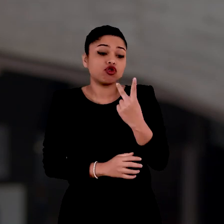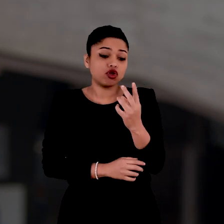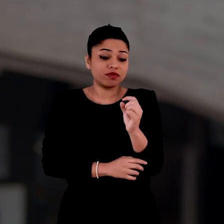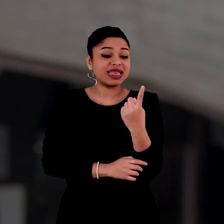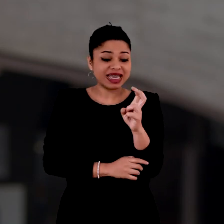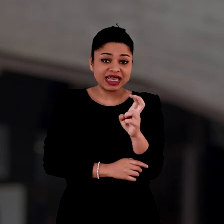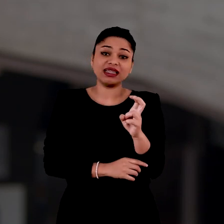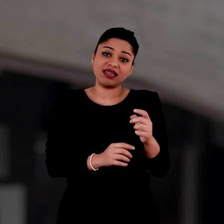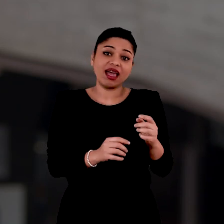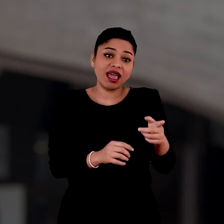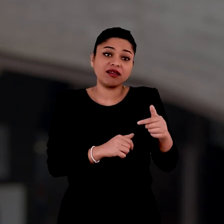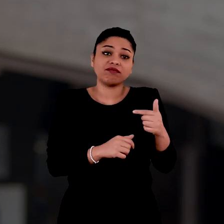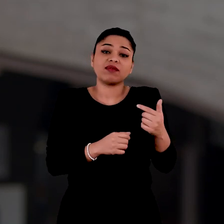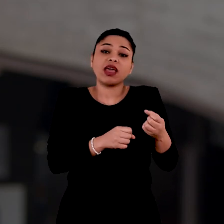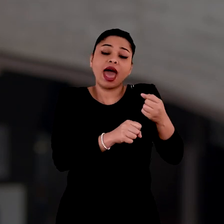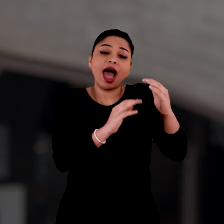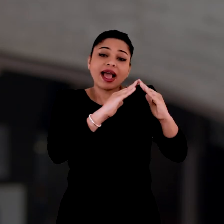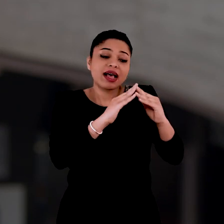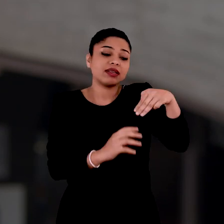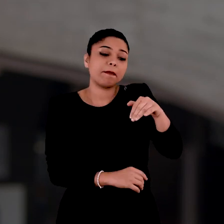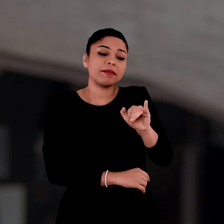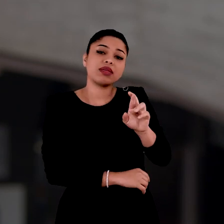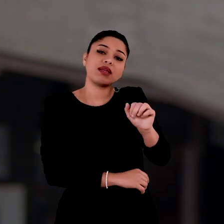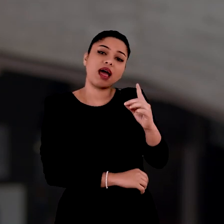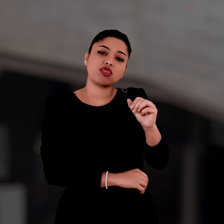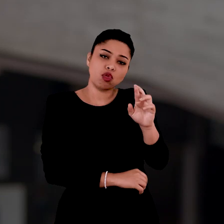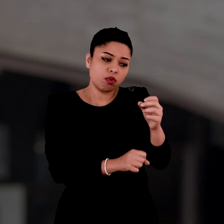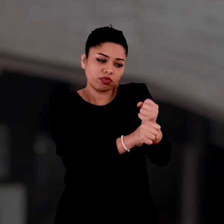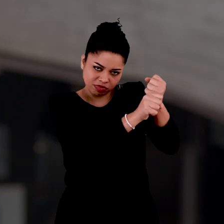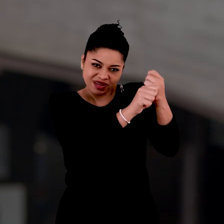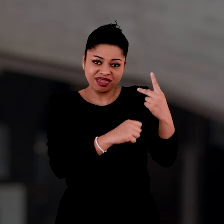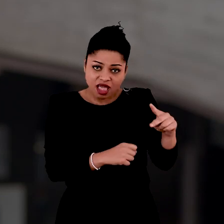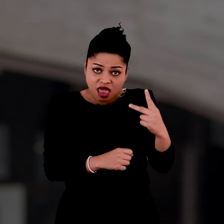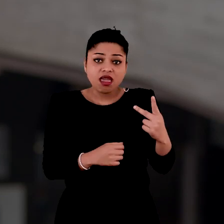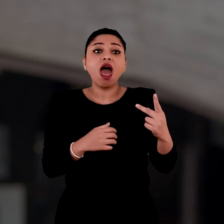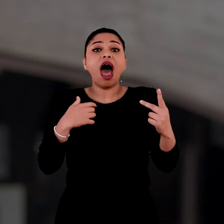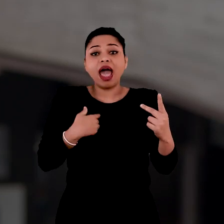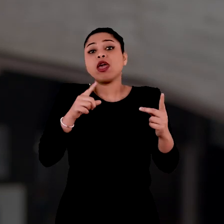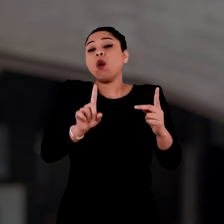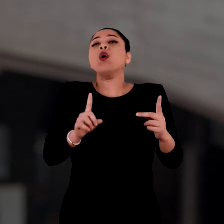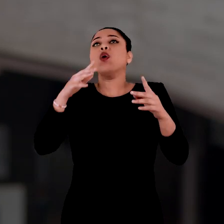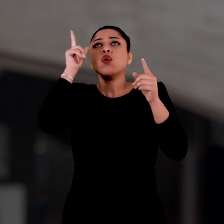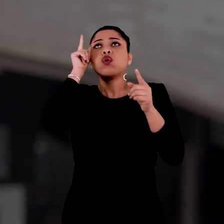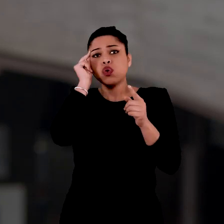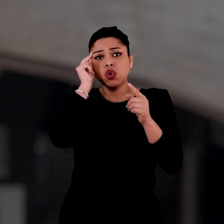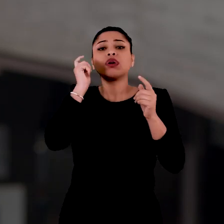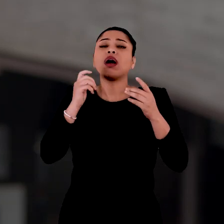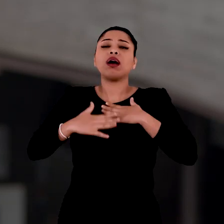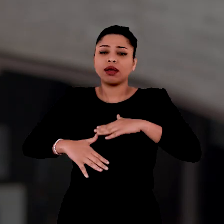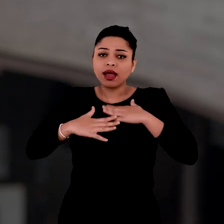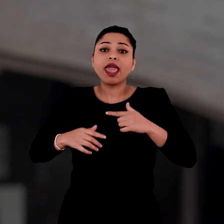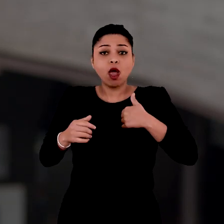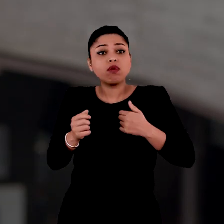fazer a arquitetura que eu acredito mais, uma arquitetura mais autoral, com uma identidade mais forte, com um jeito novo que